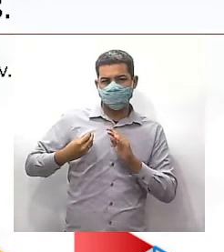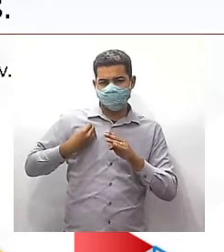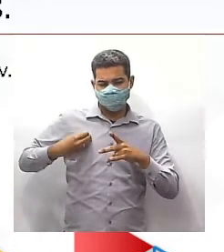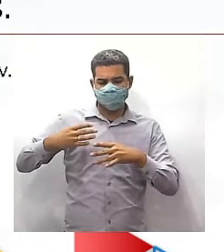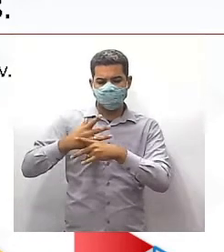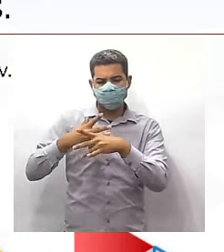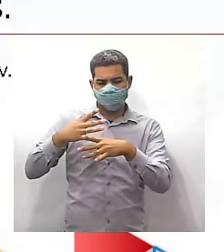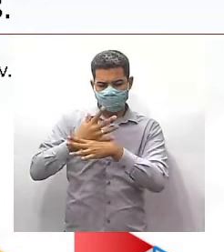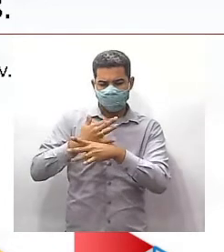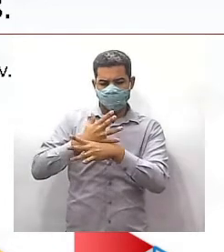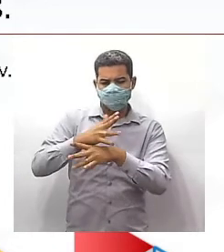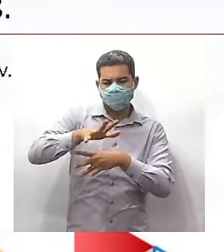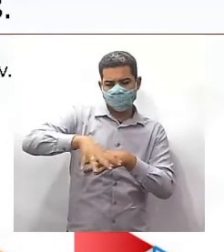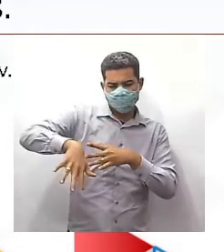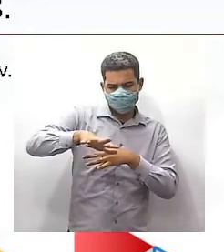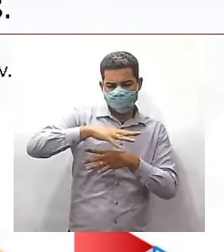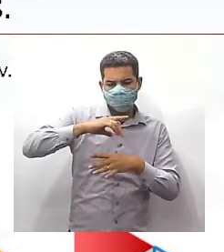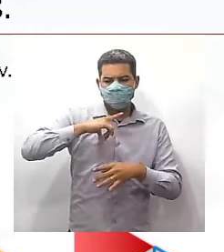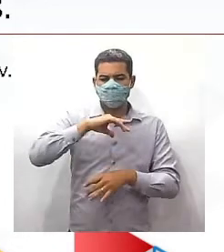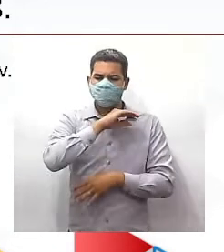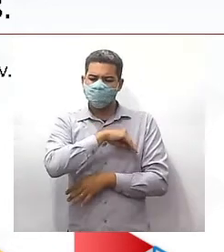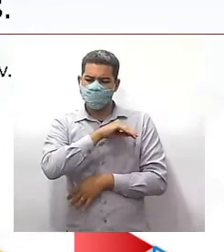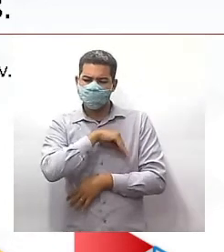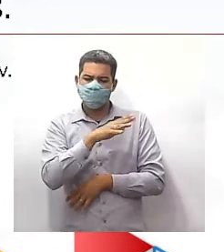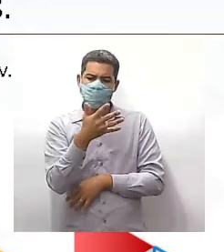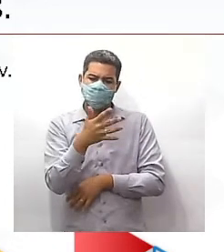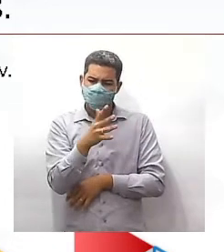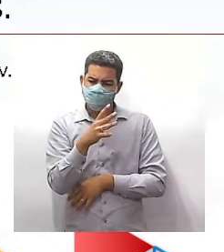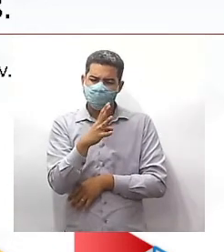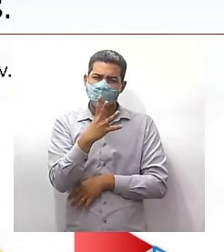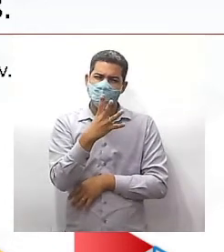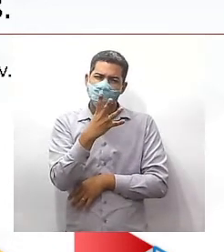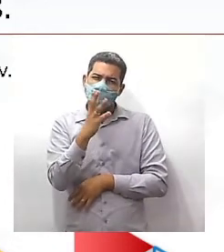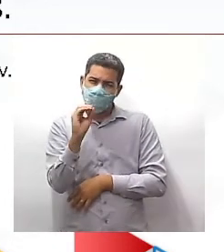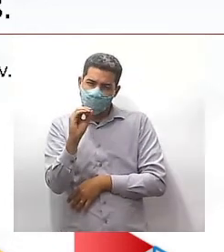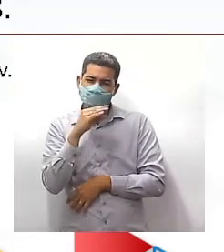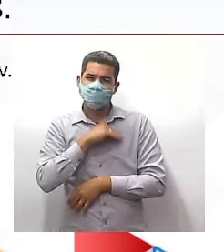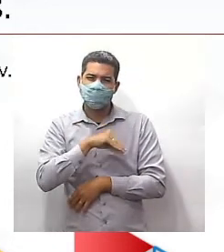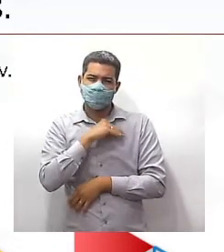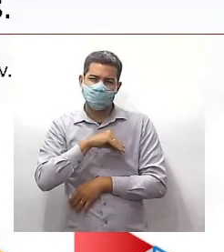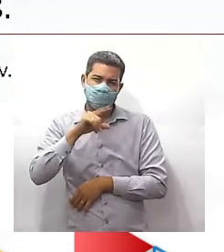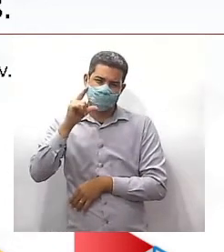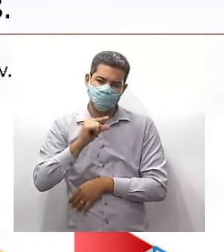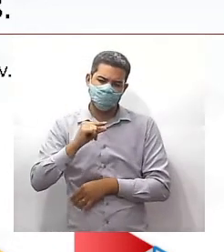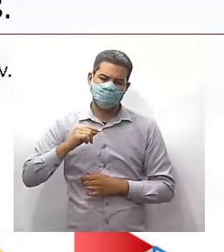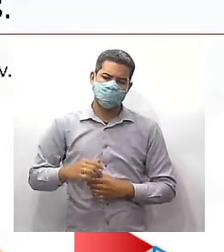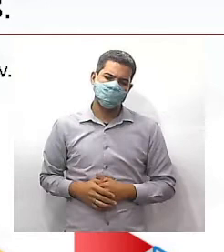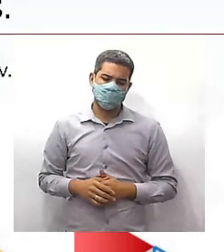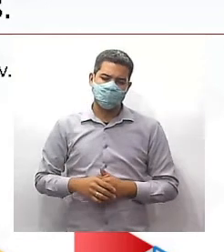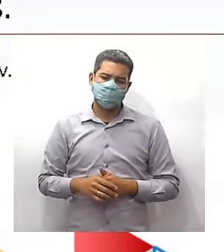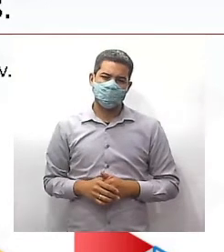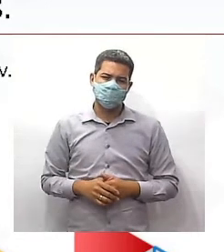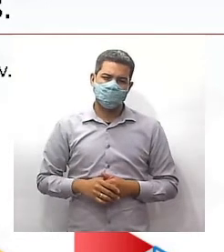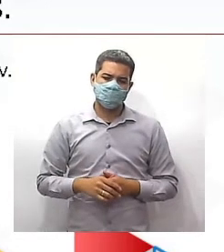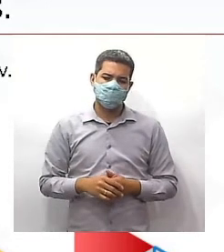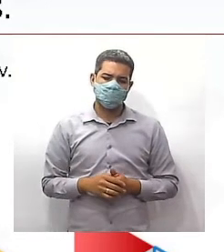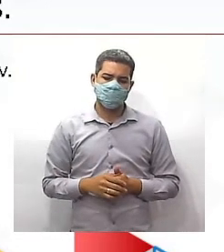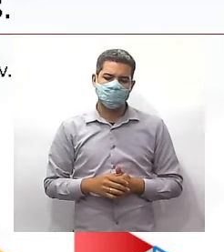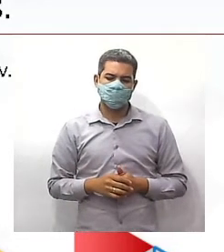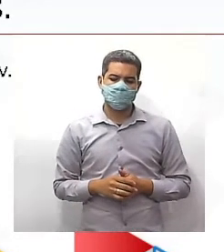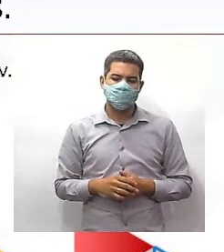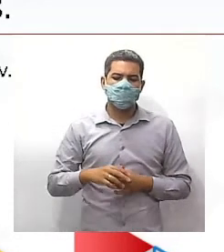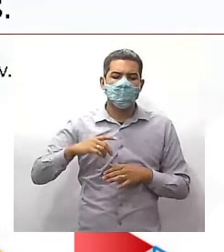rendimentos mensais compreendidos entre 40 salários mínimos. Tá começando a entender que